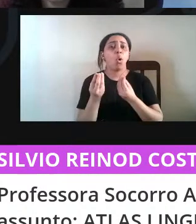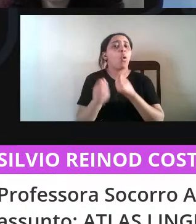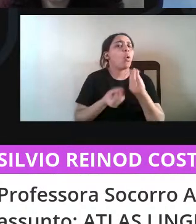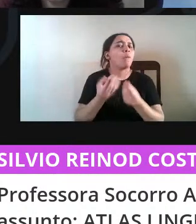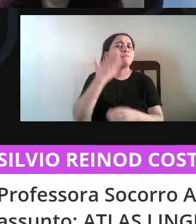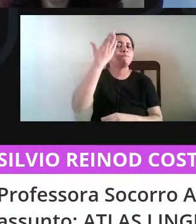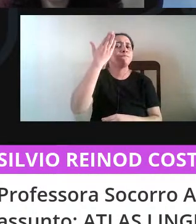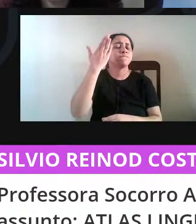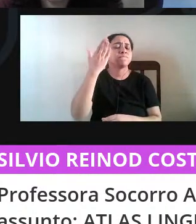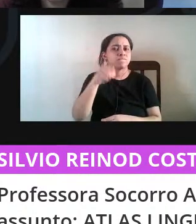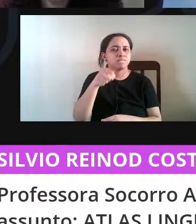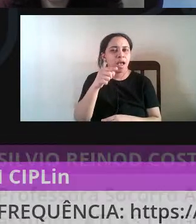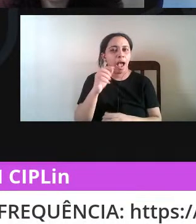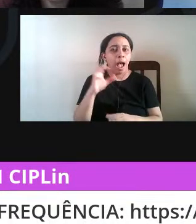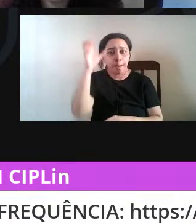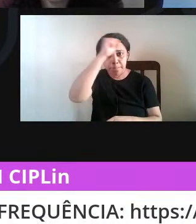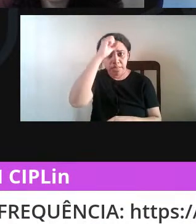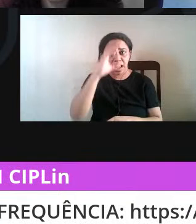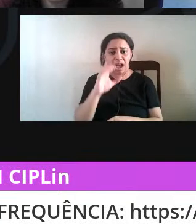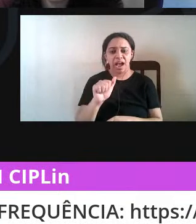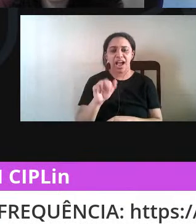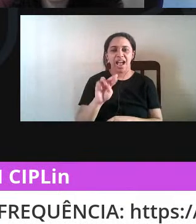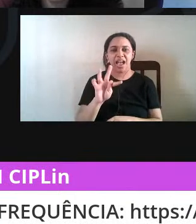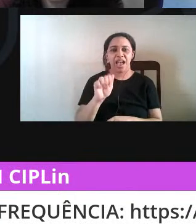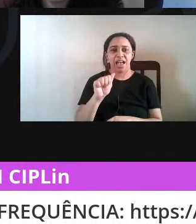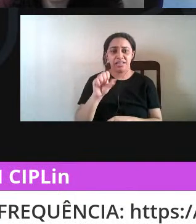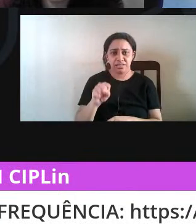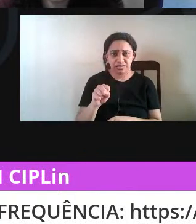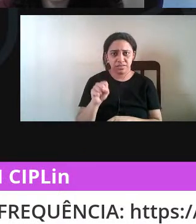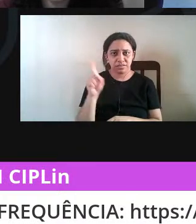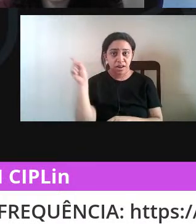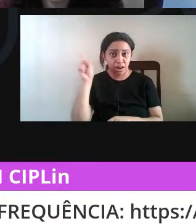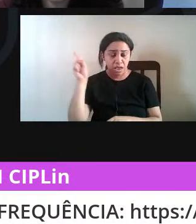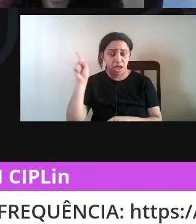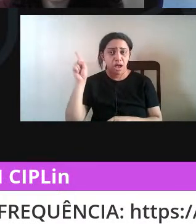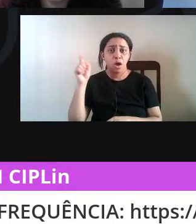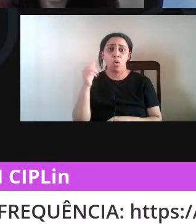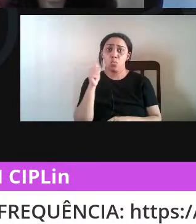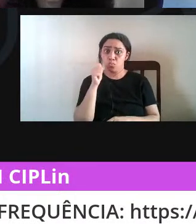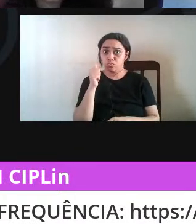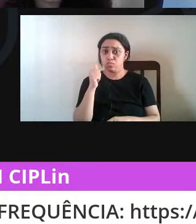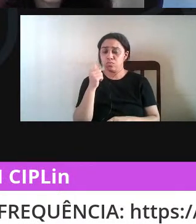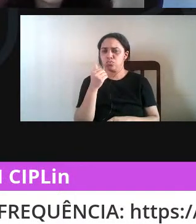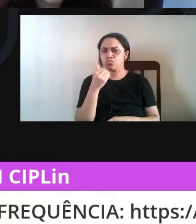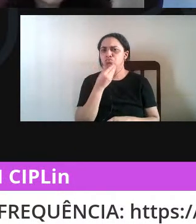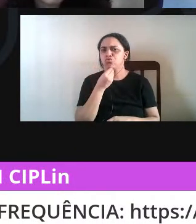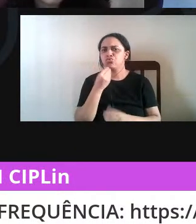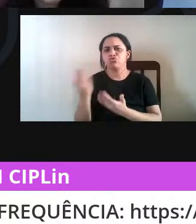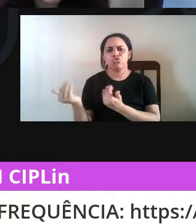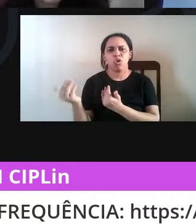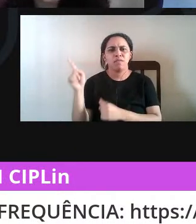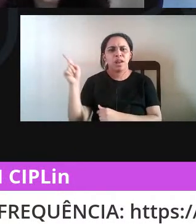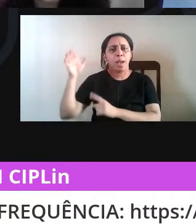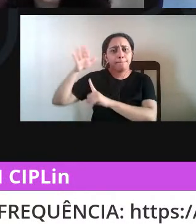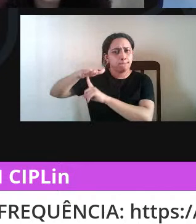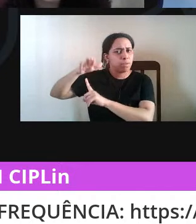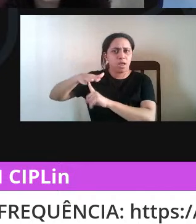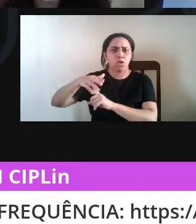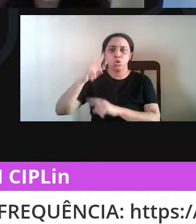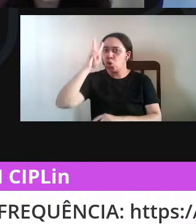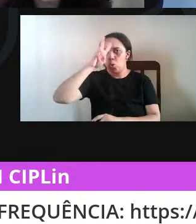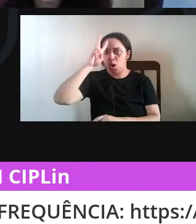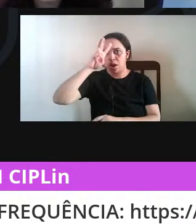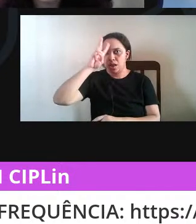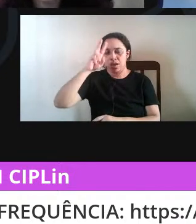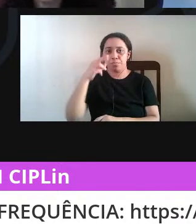cartas, existe um programa feito pelo menino lá do Paraná. Eu não sei assim de qual, mas eu posso mandar para o pessoal